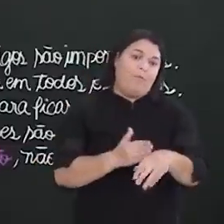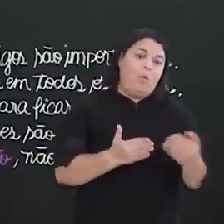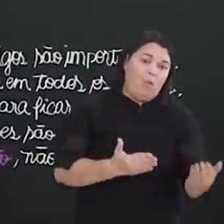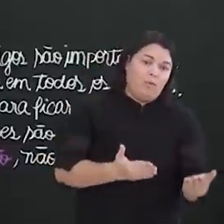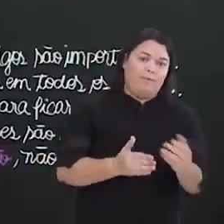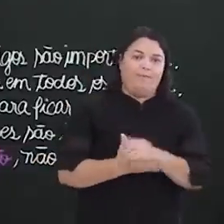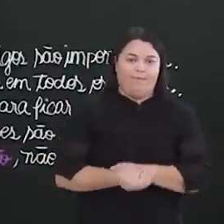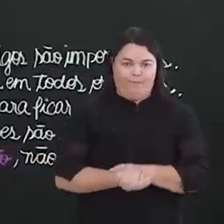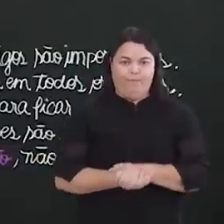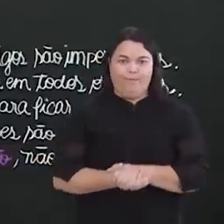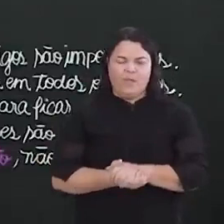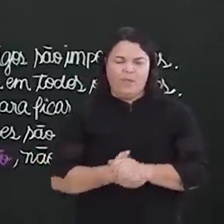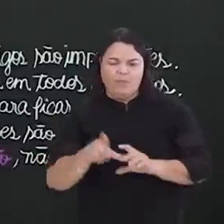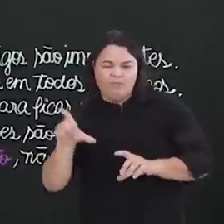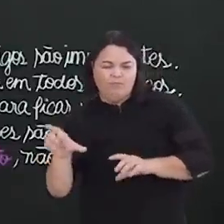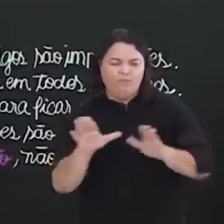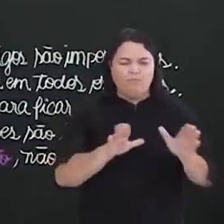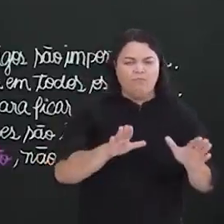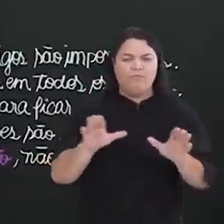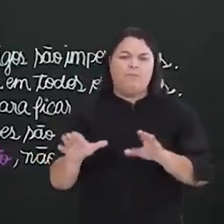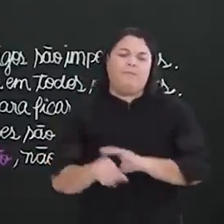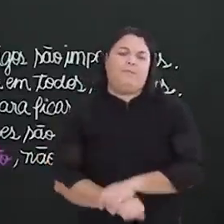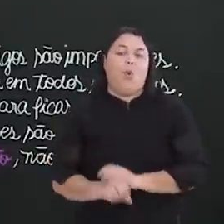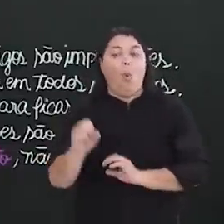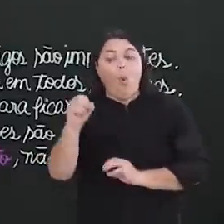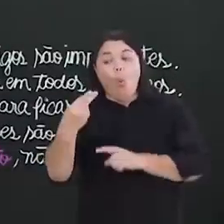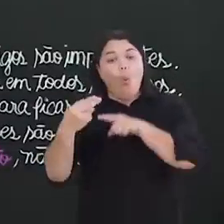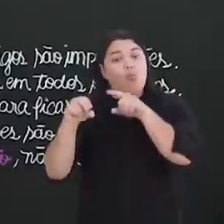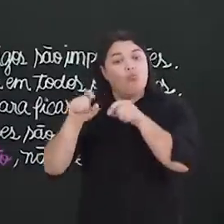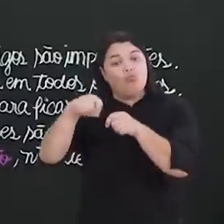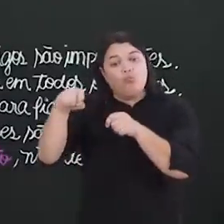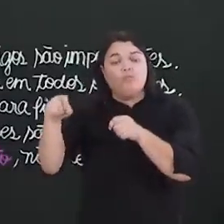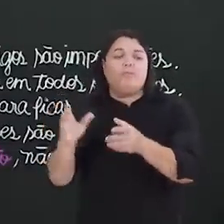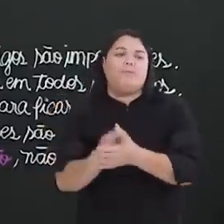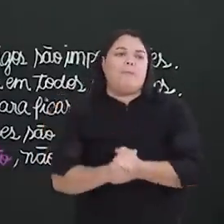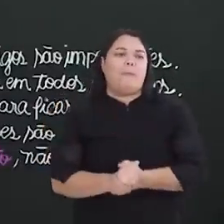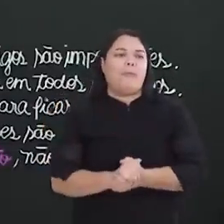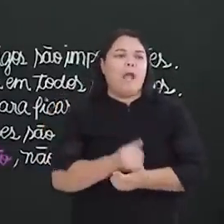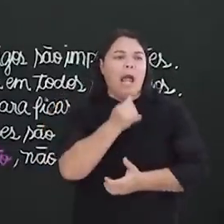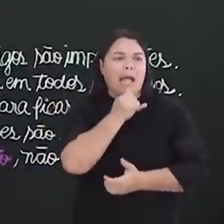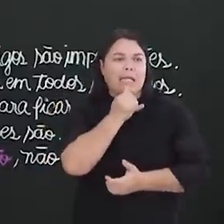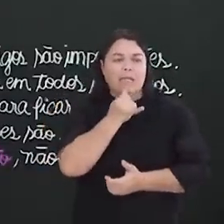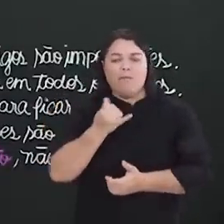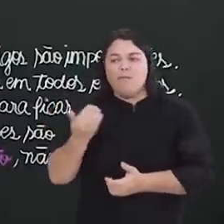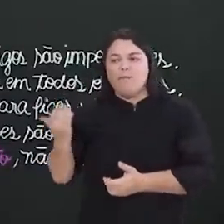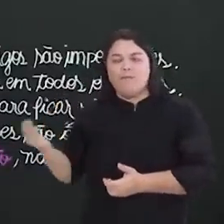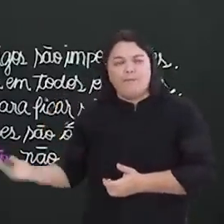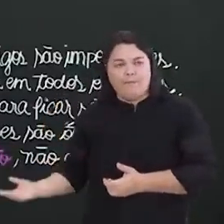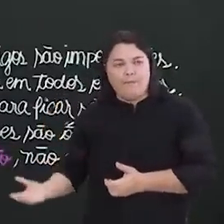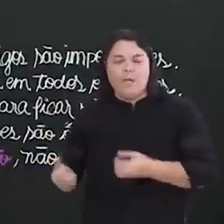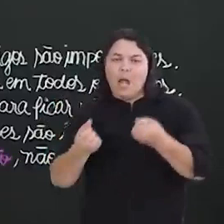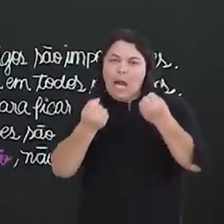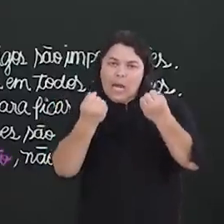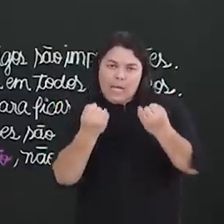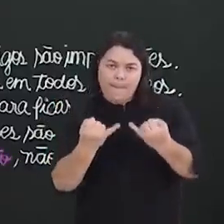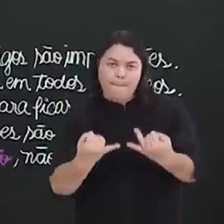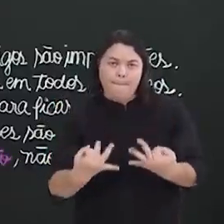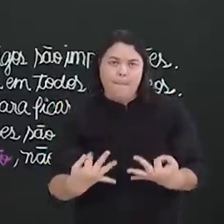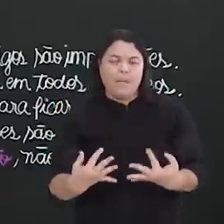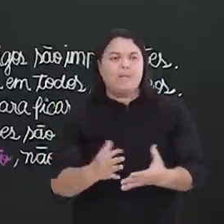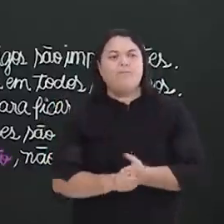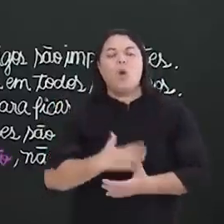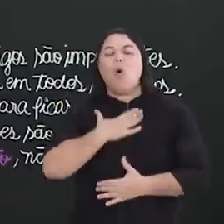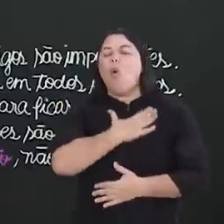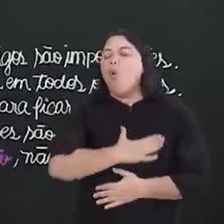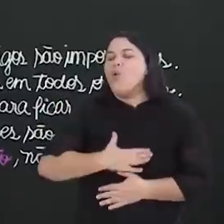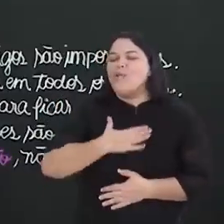para alternativo ou, muito comum também. Vamos ver agora um exemplo de oração com indicação de explicação.